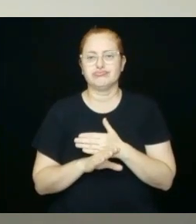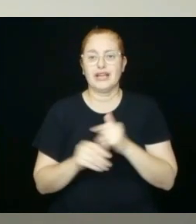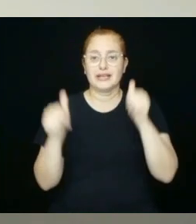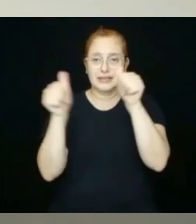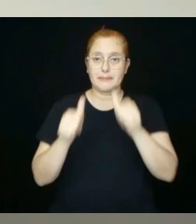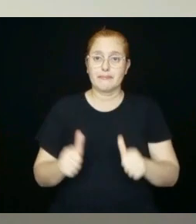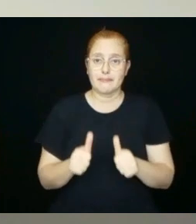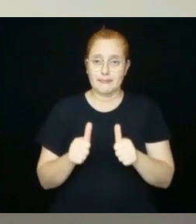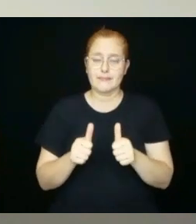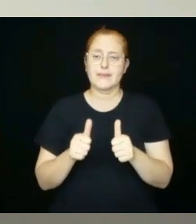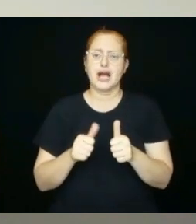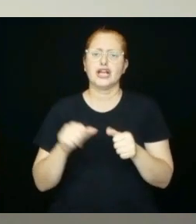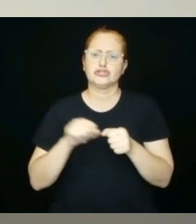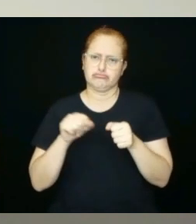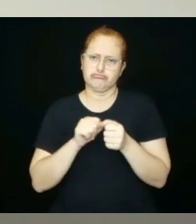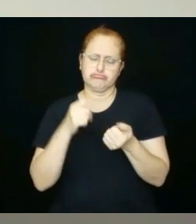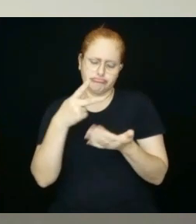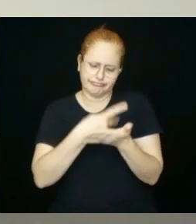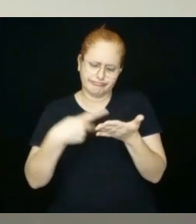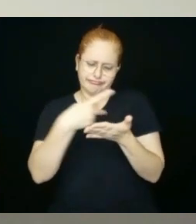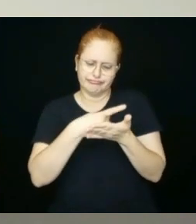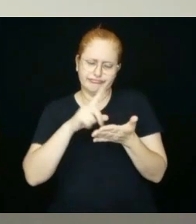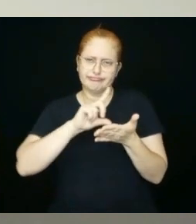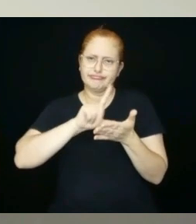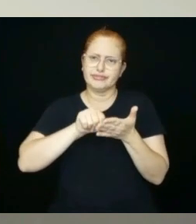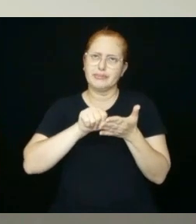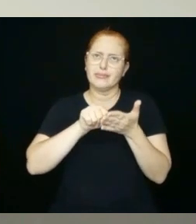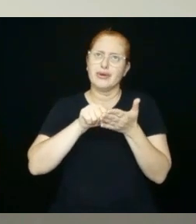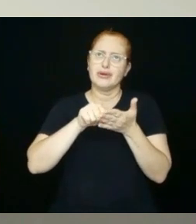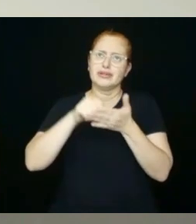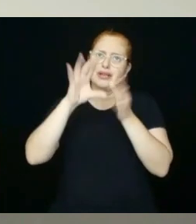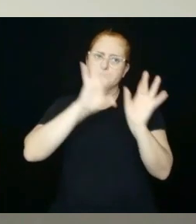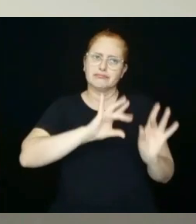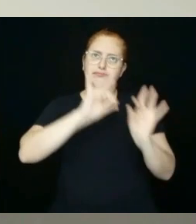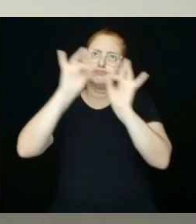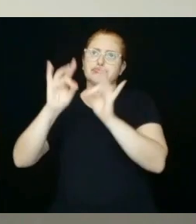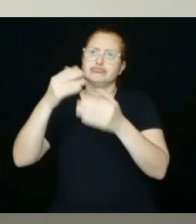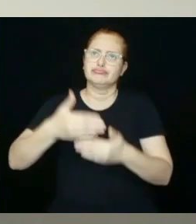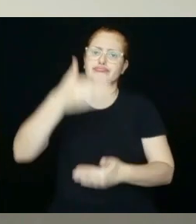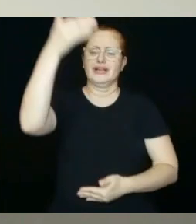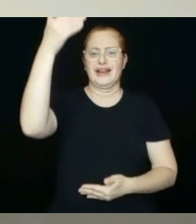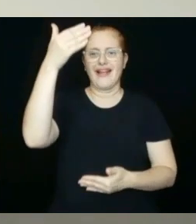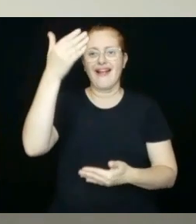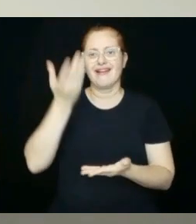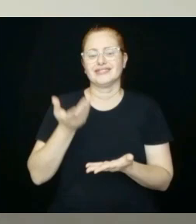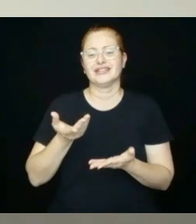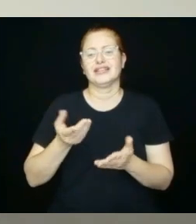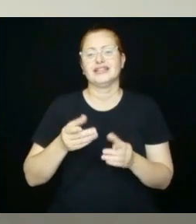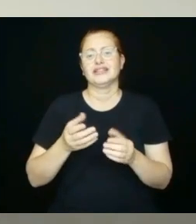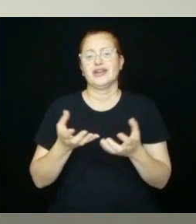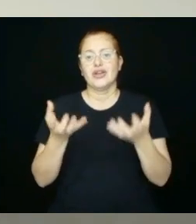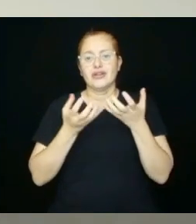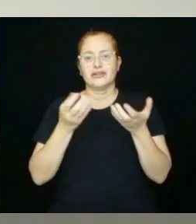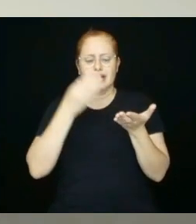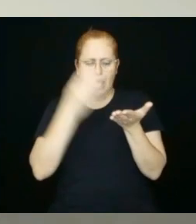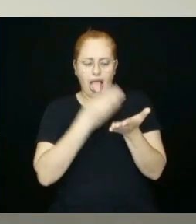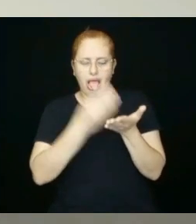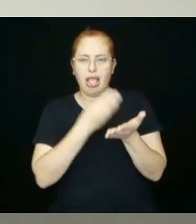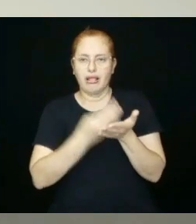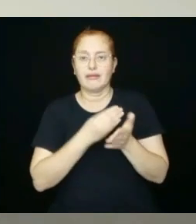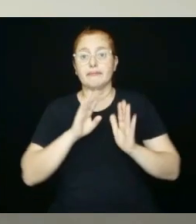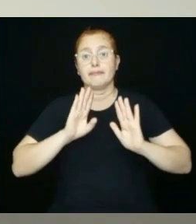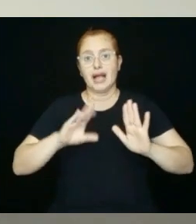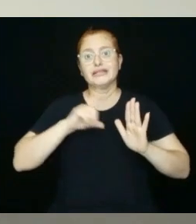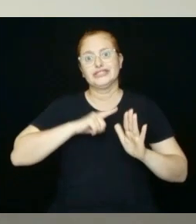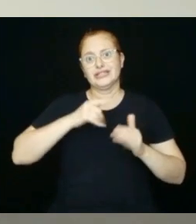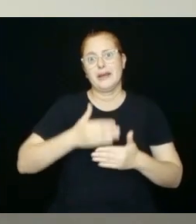em desenho, para eu passar para a parede, ou pelo menos para eu criar uma intimidade com o lugar, assim. Então, eu queria encher o caderno, né? Mas como eu